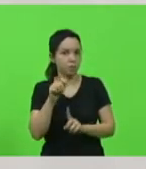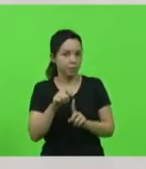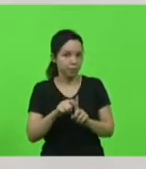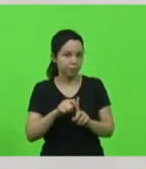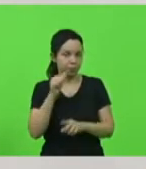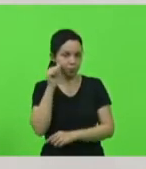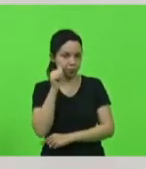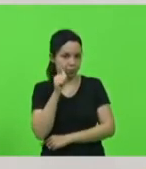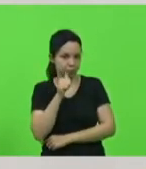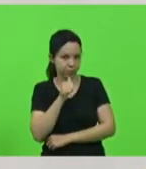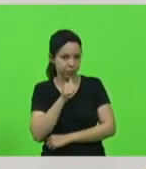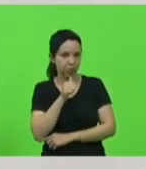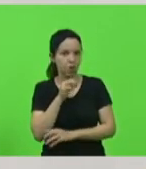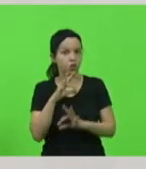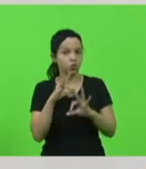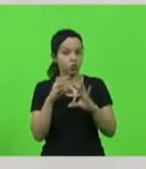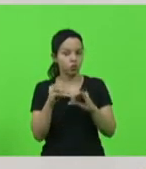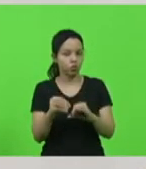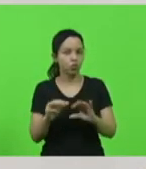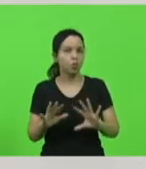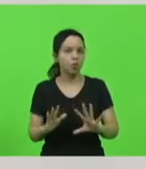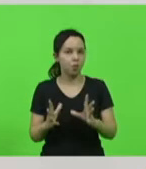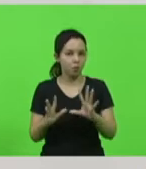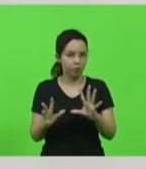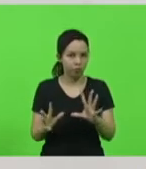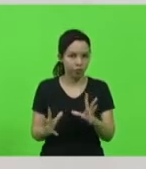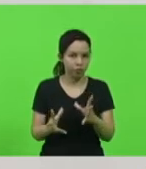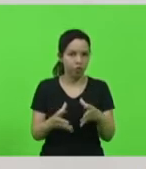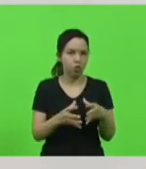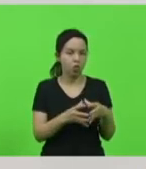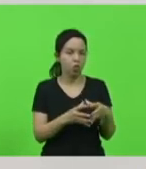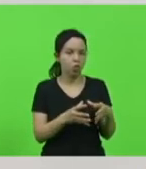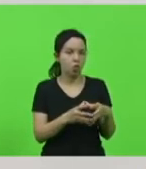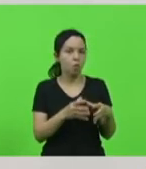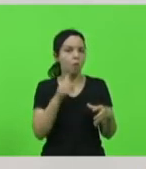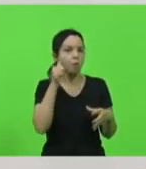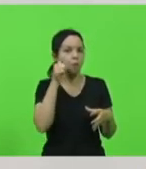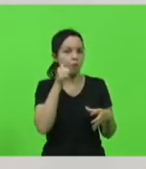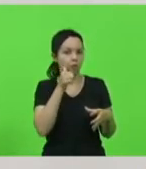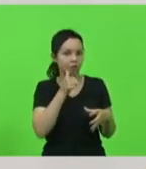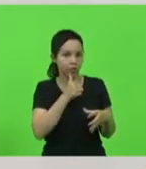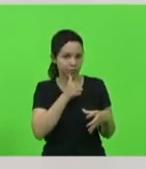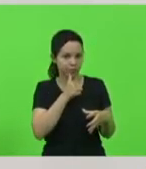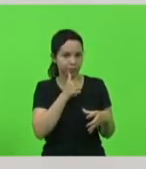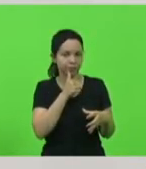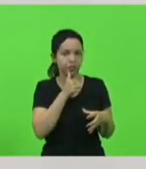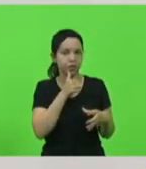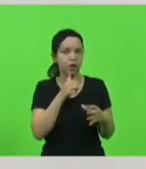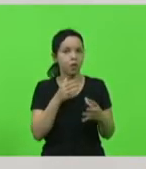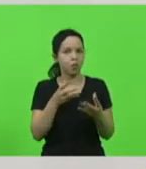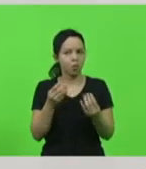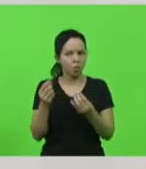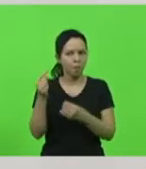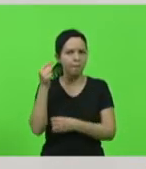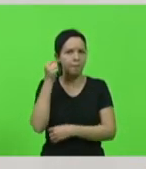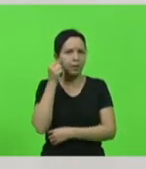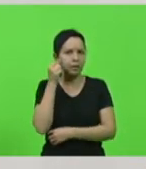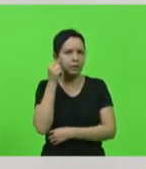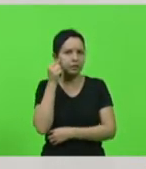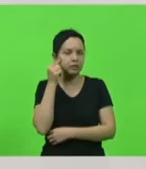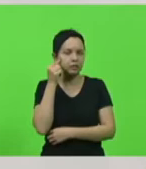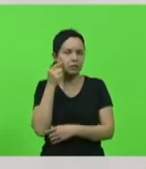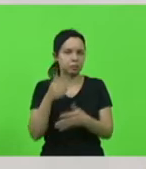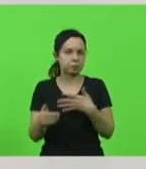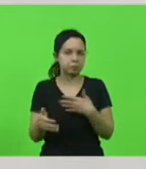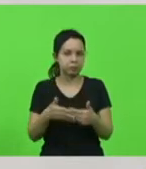Tudo isso promovido pela bancada feminina e muito mais ainda. Para muitos pode parecer insignificante,